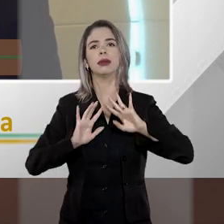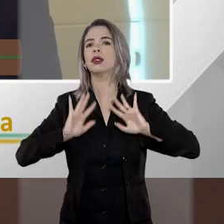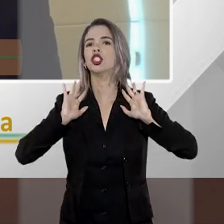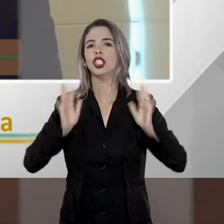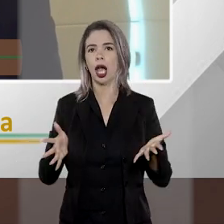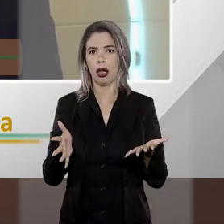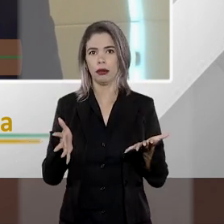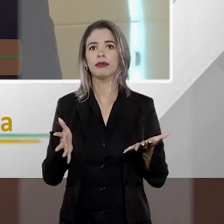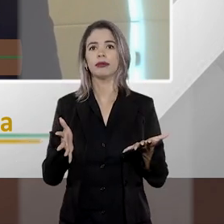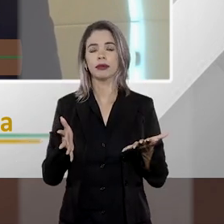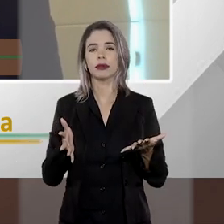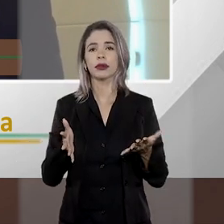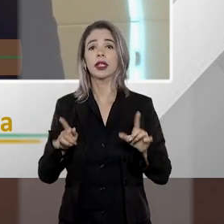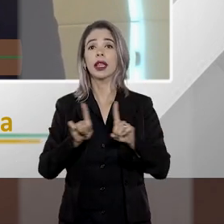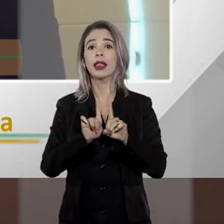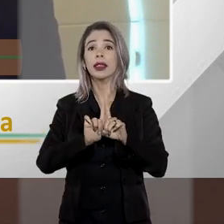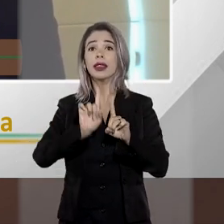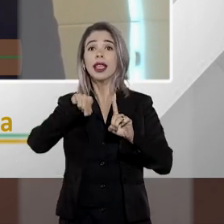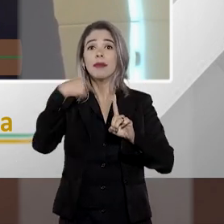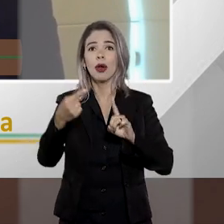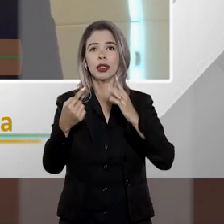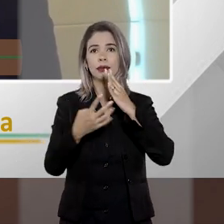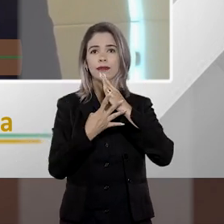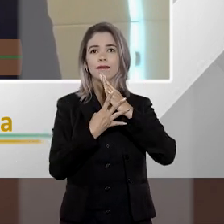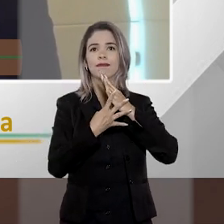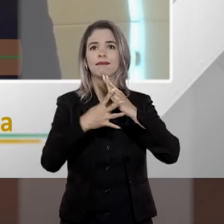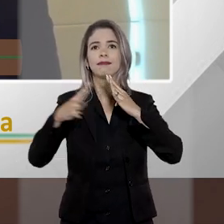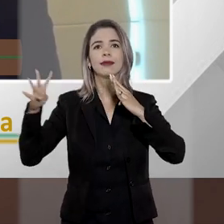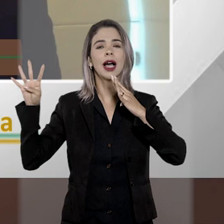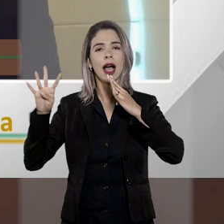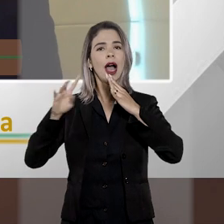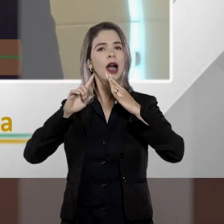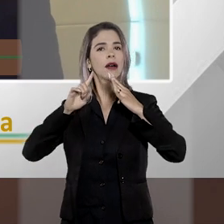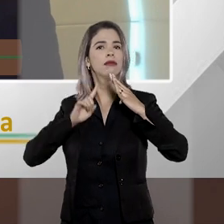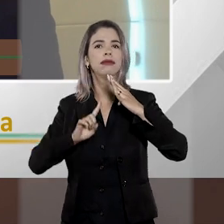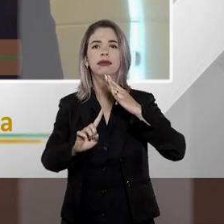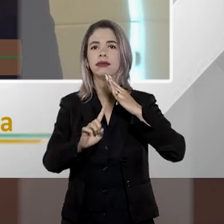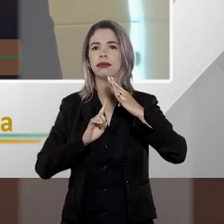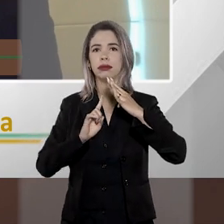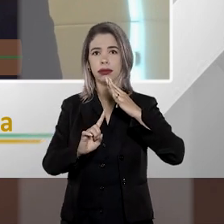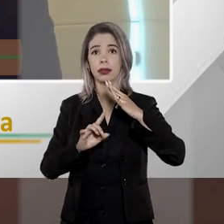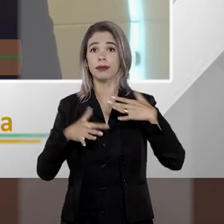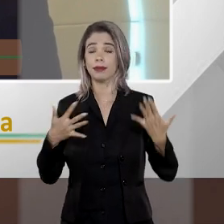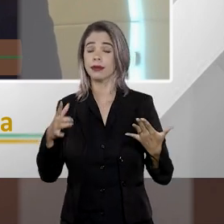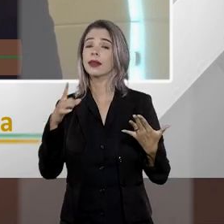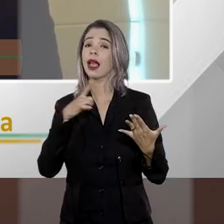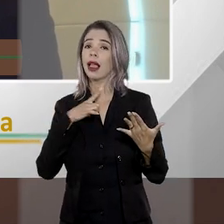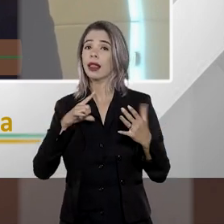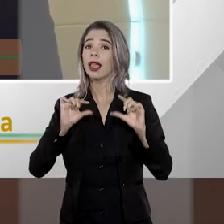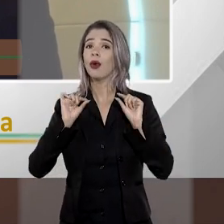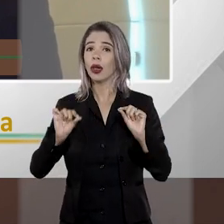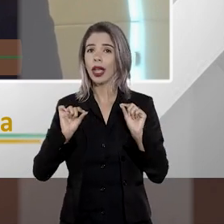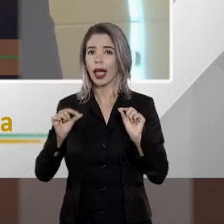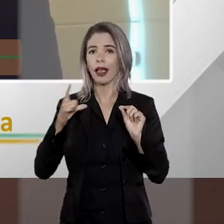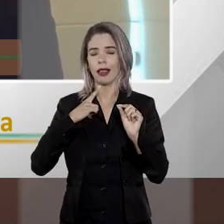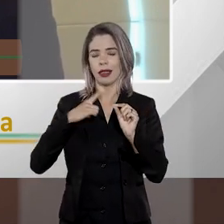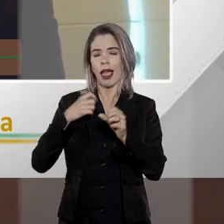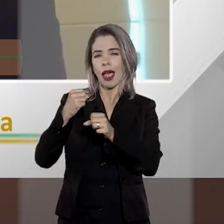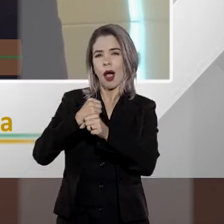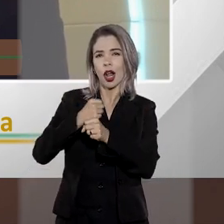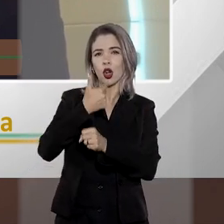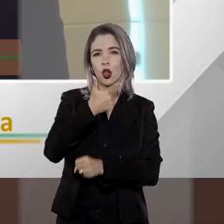né, os percentuais, isso uma reforma importante trazida pela lei, pelo pacote anticrime, né, ali nos idos de